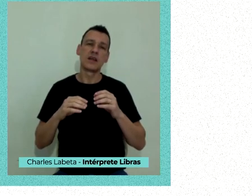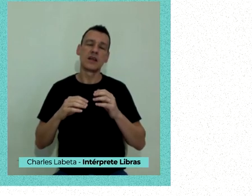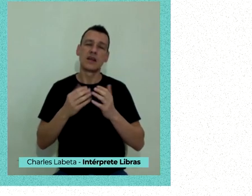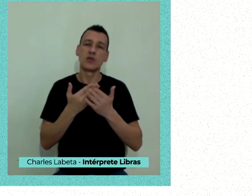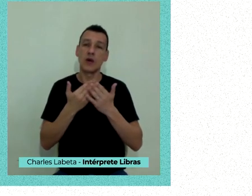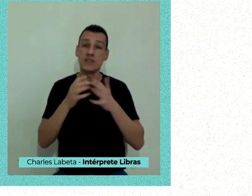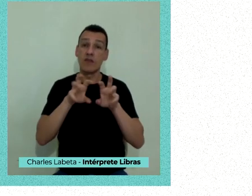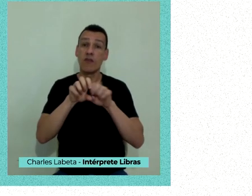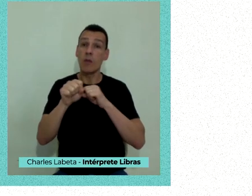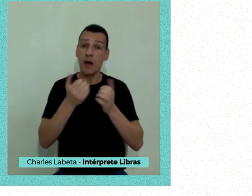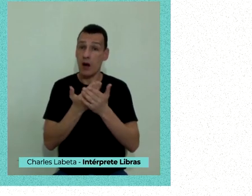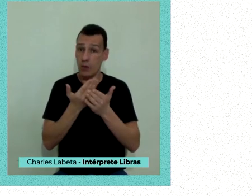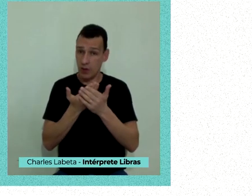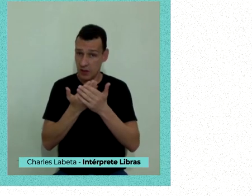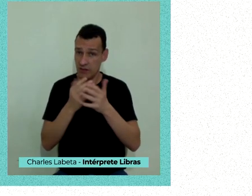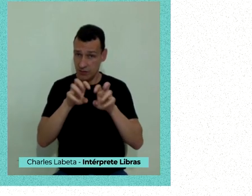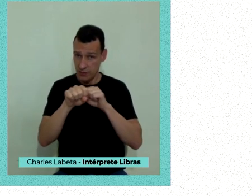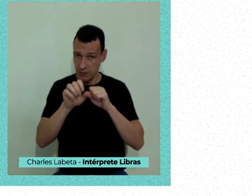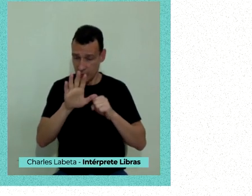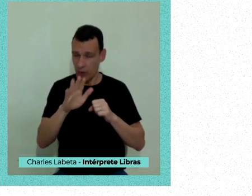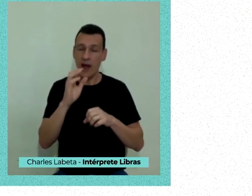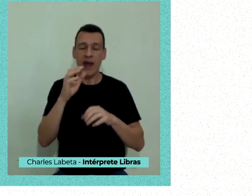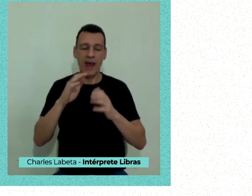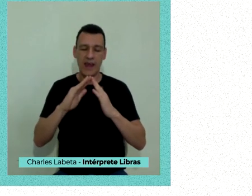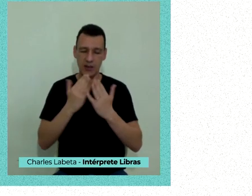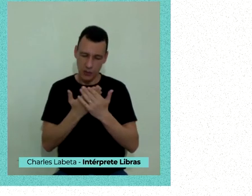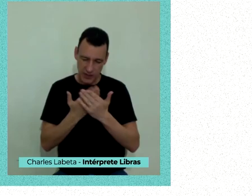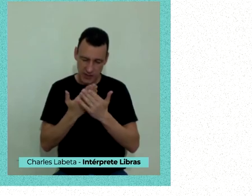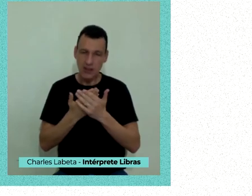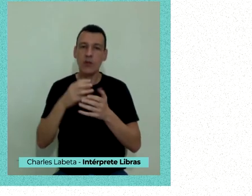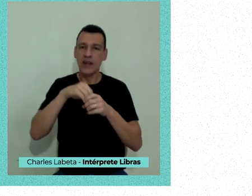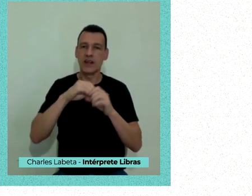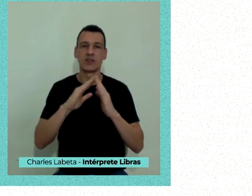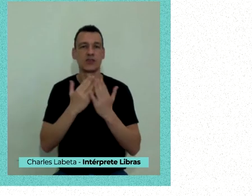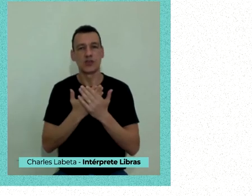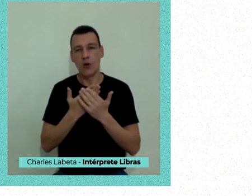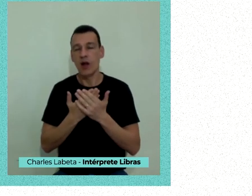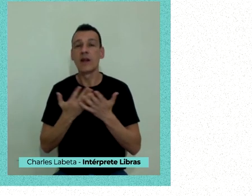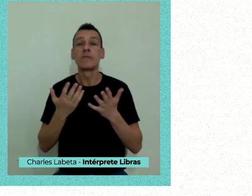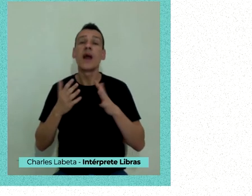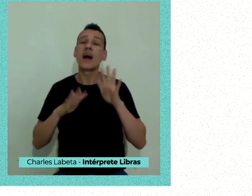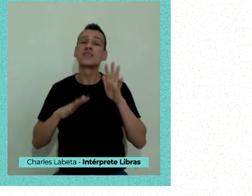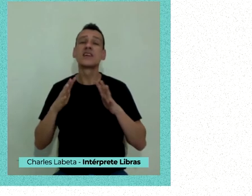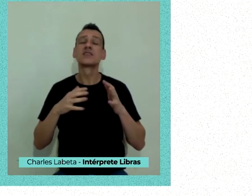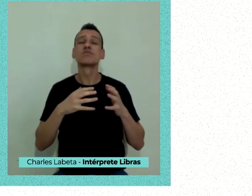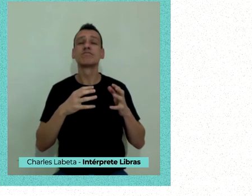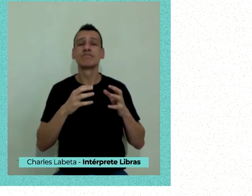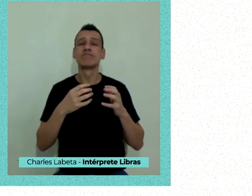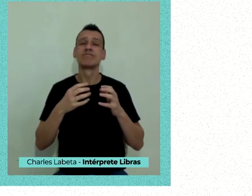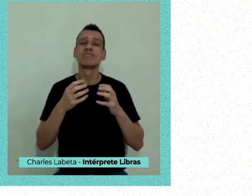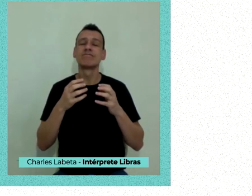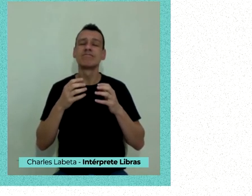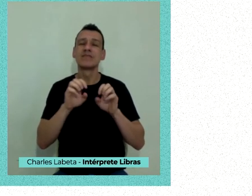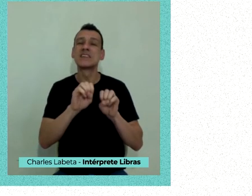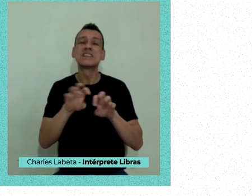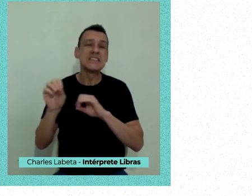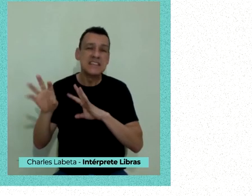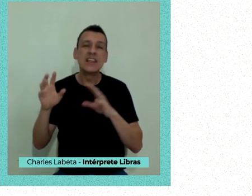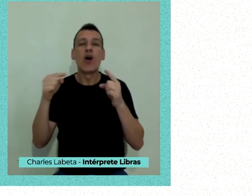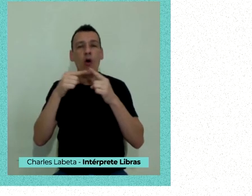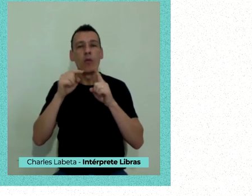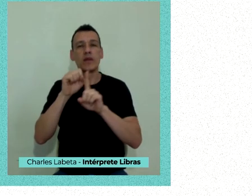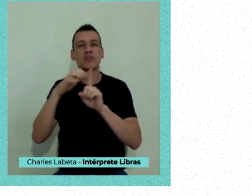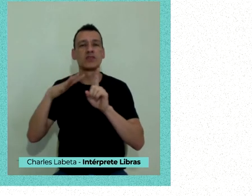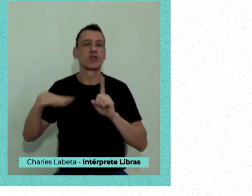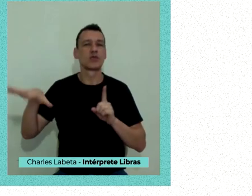a educação formal ela reproduz o que é colocado dentro das nossas sociedades, principalmente